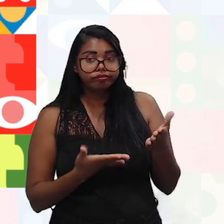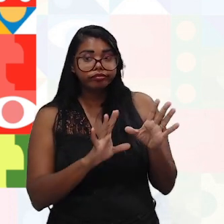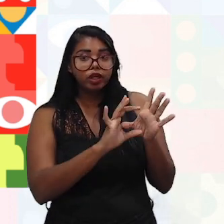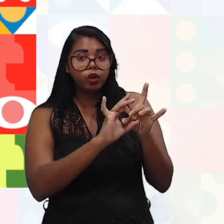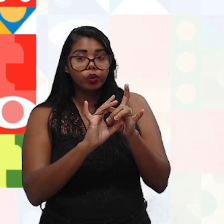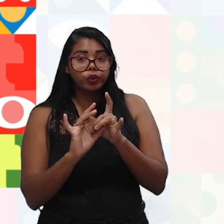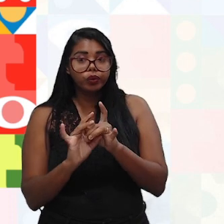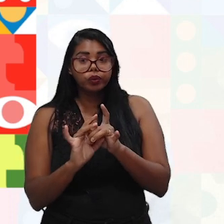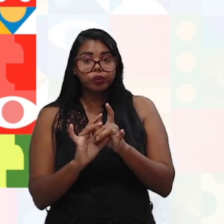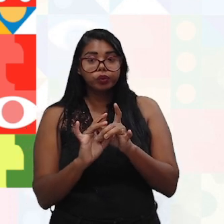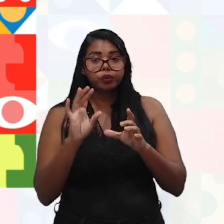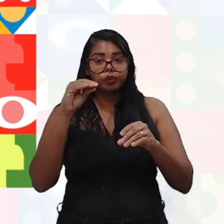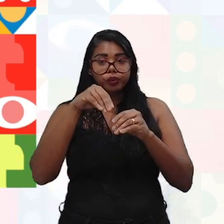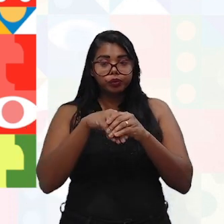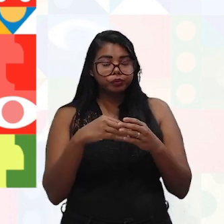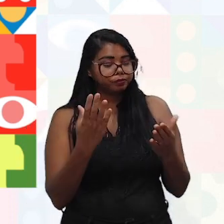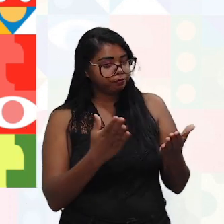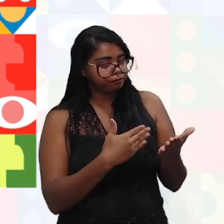tá ali e tem